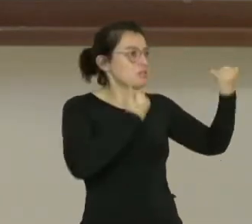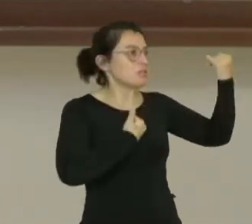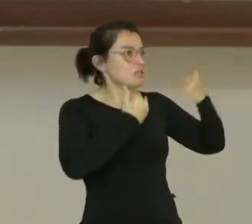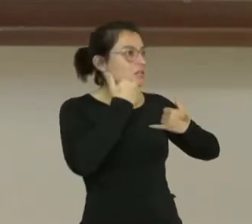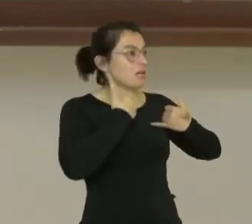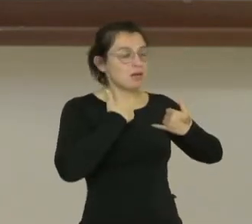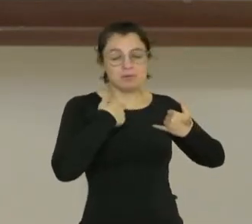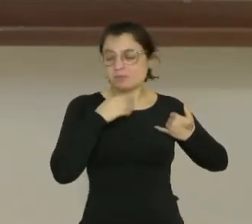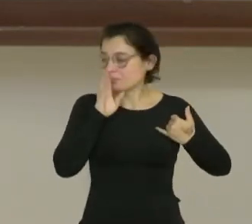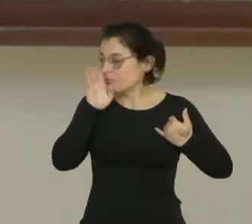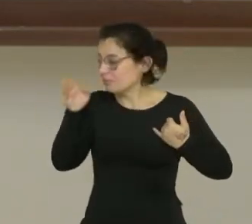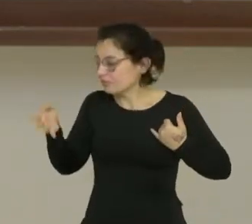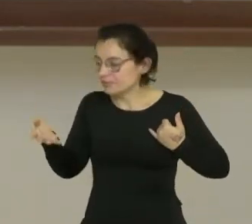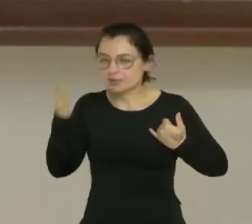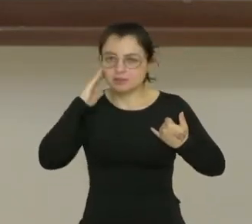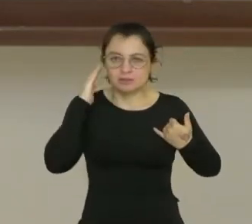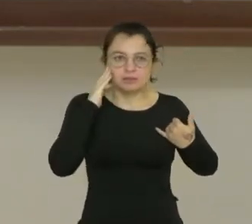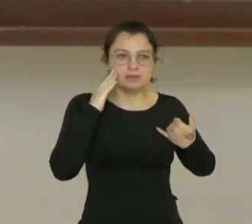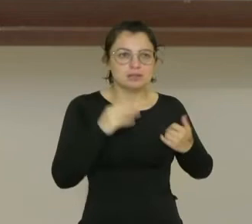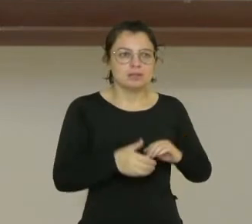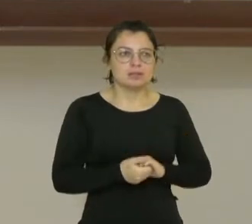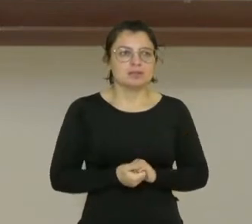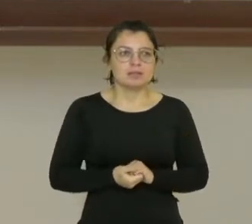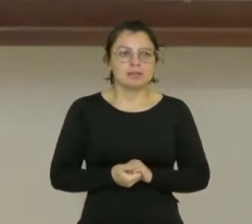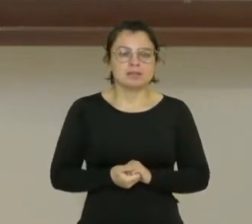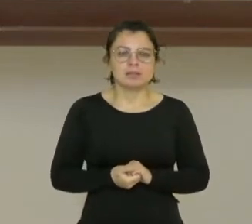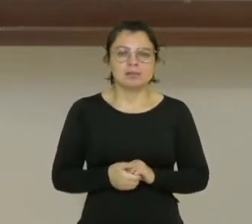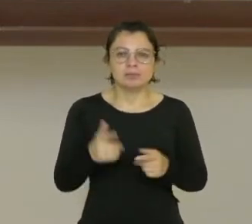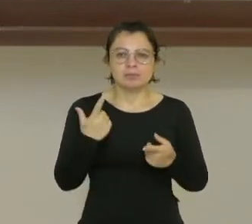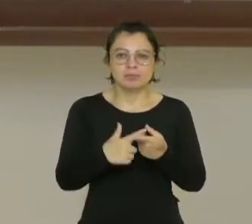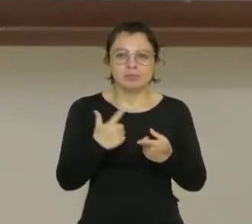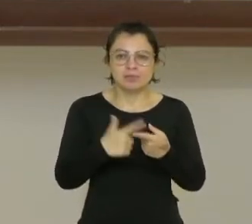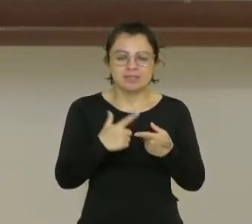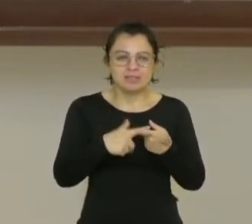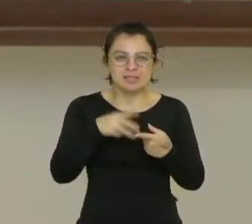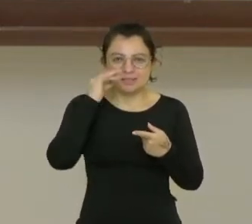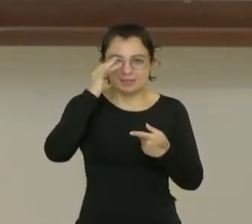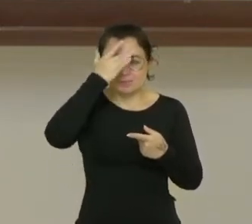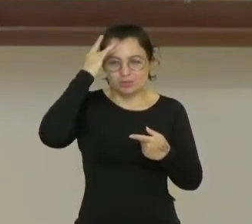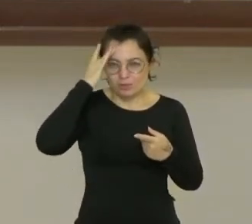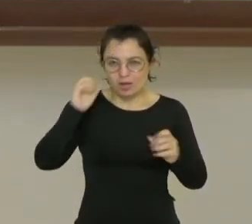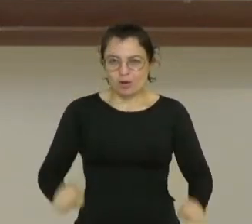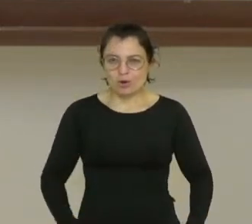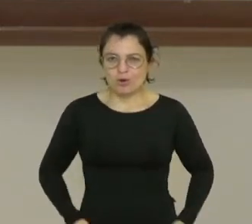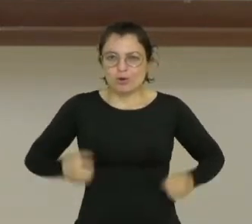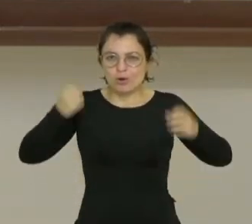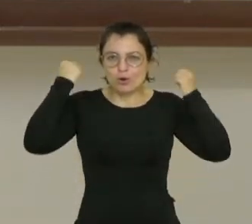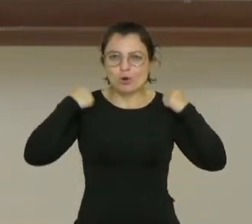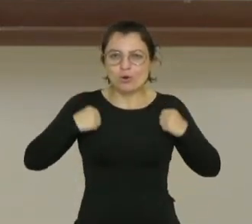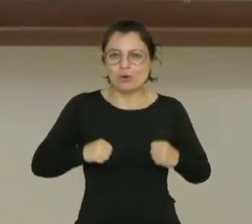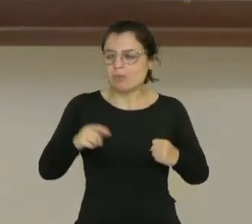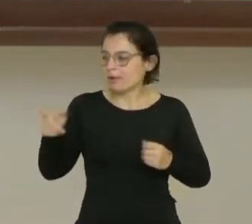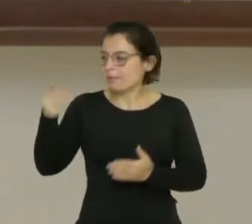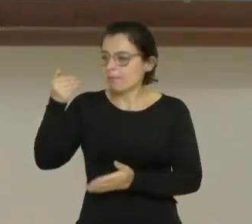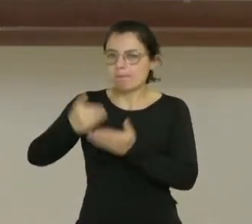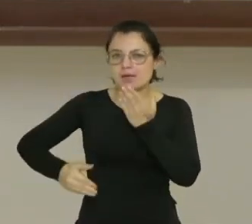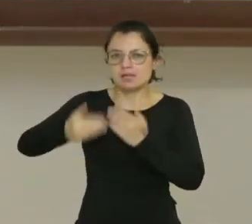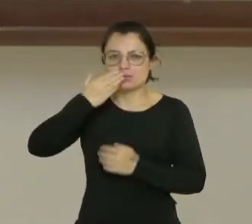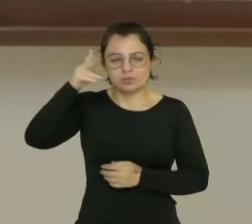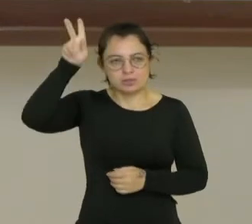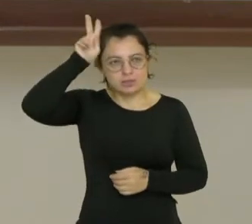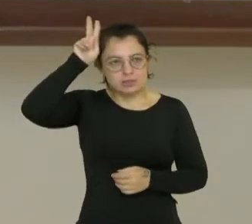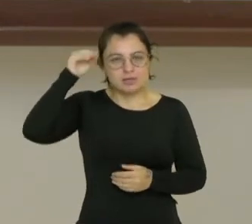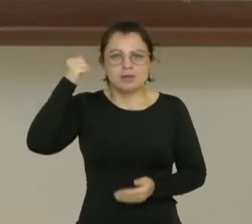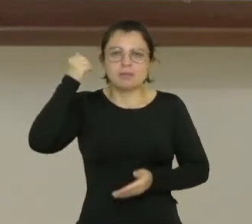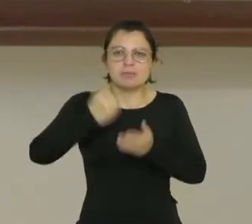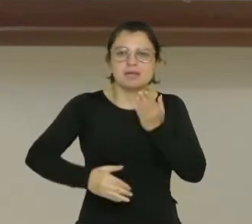que o índio, a partir do momento que ele veste roupa de branco, ele não é mais índio, como se ele deixasse de pensar da forma que o